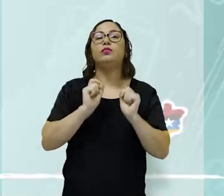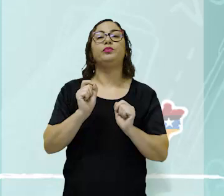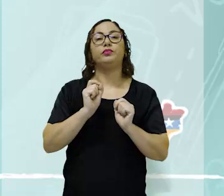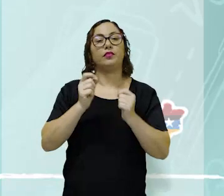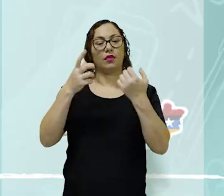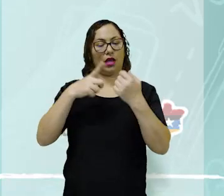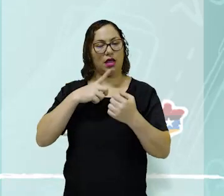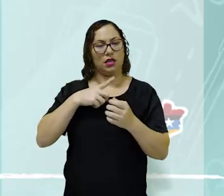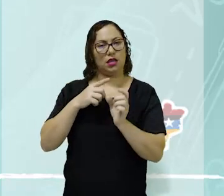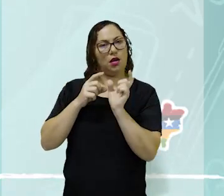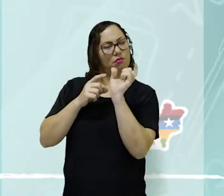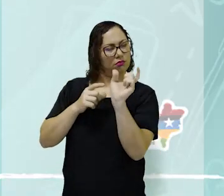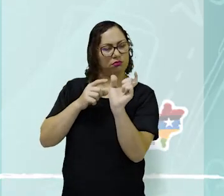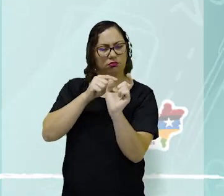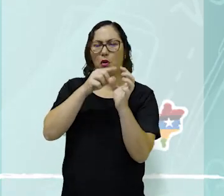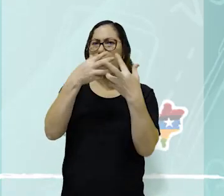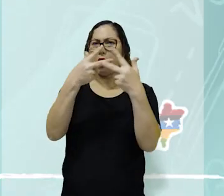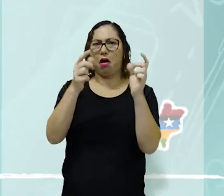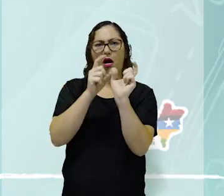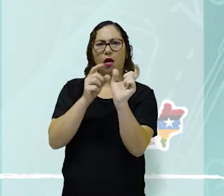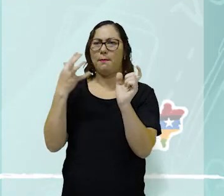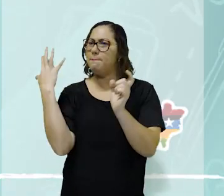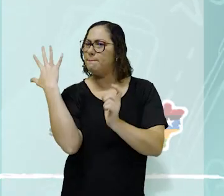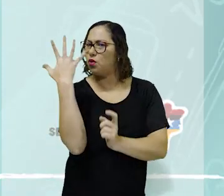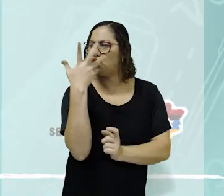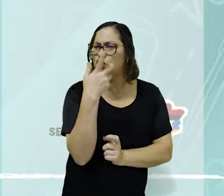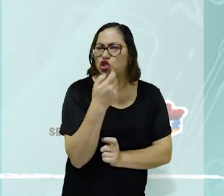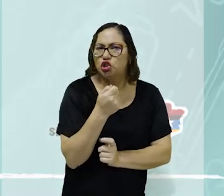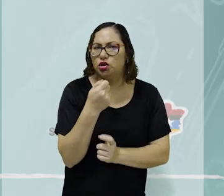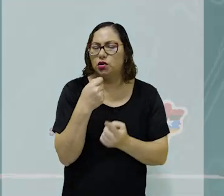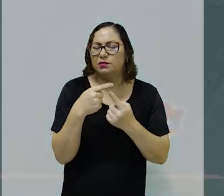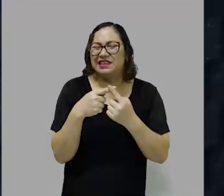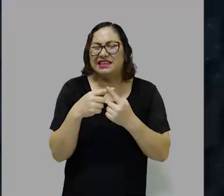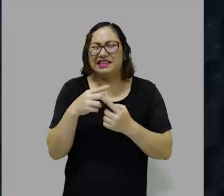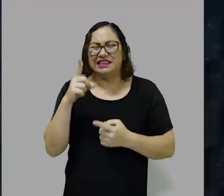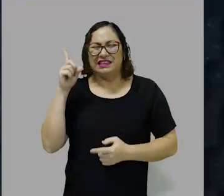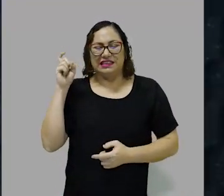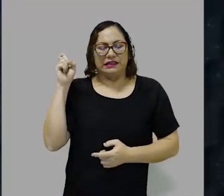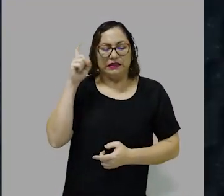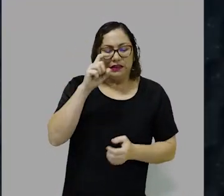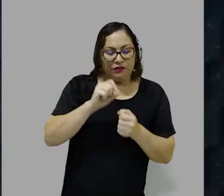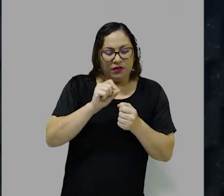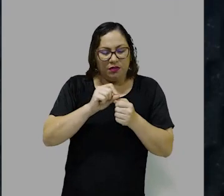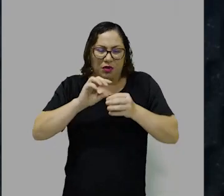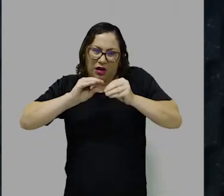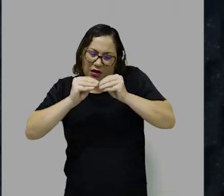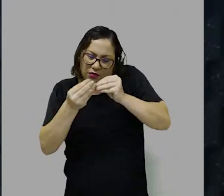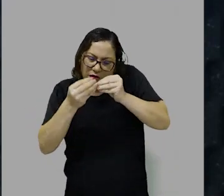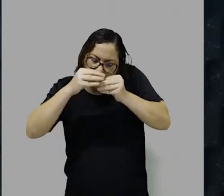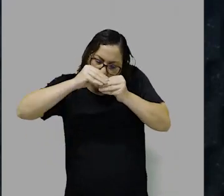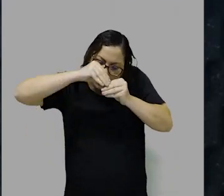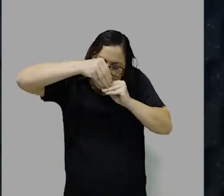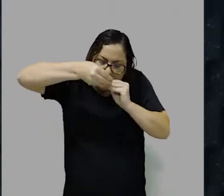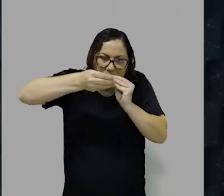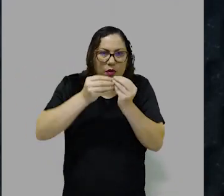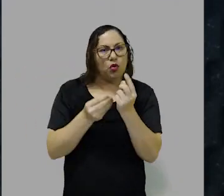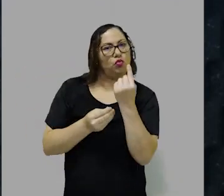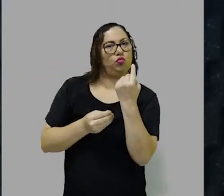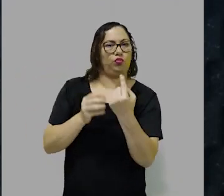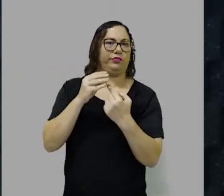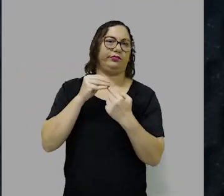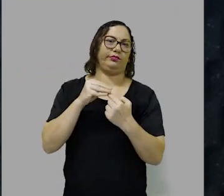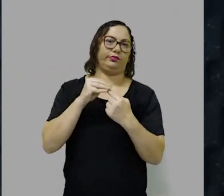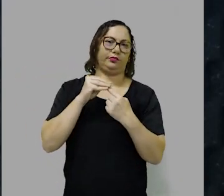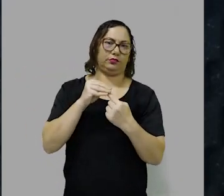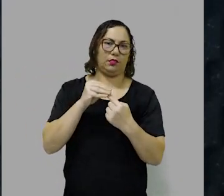um objeto que é muito bonito, mas ele dá trabalho para fazer porque ele é feito à mão, artesanalmente, e é um só. Só que eu quero